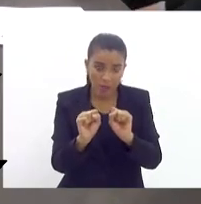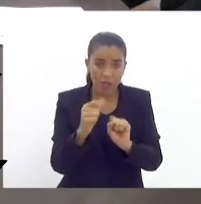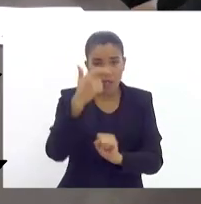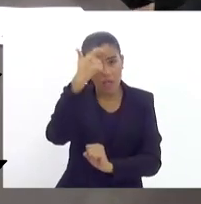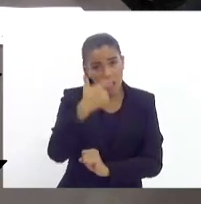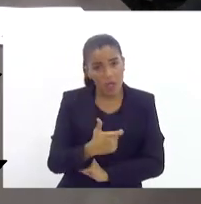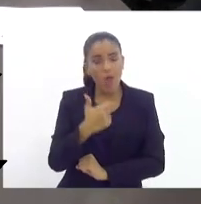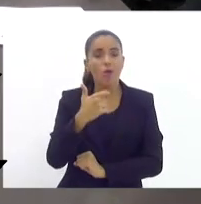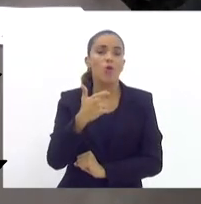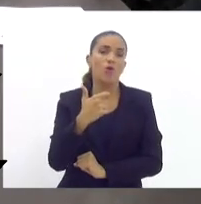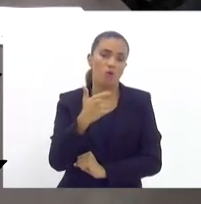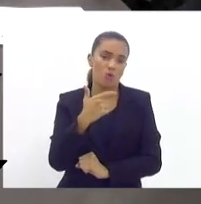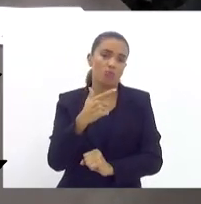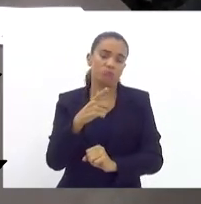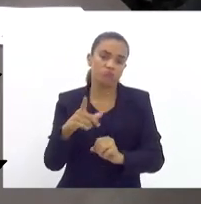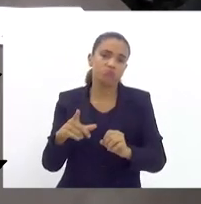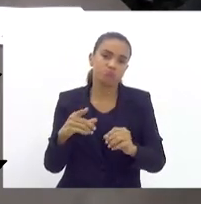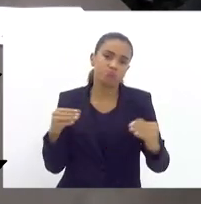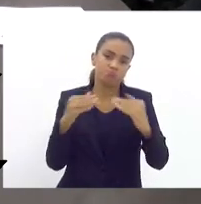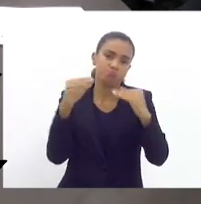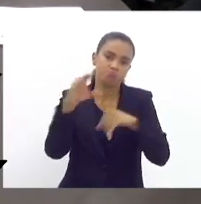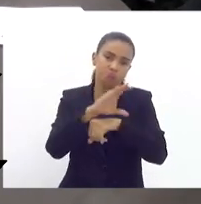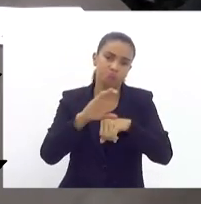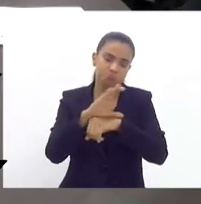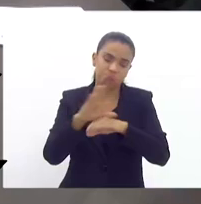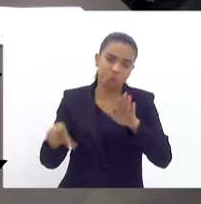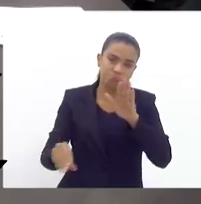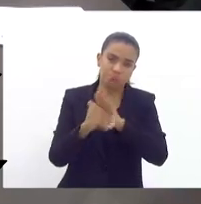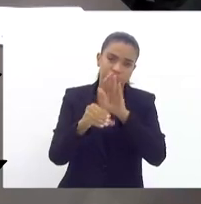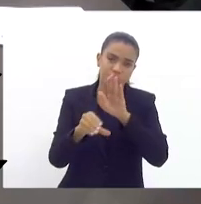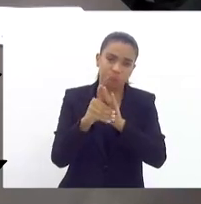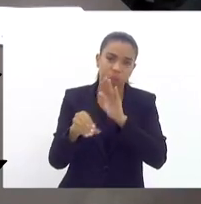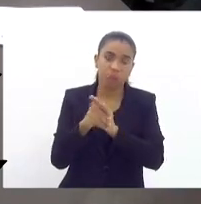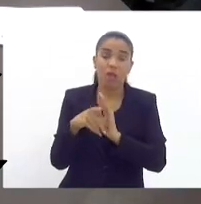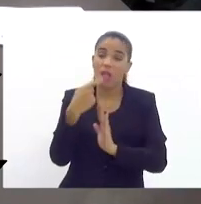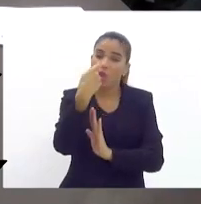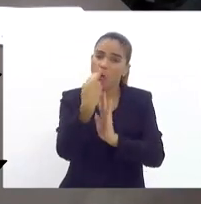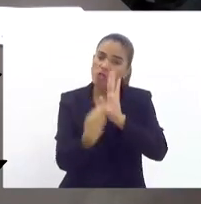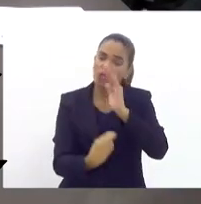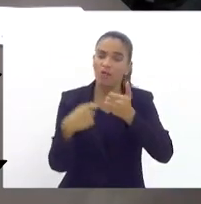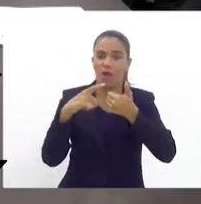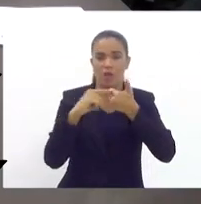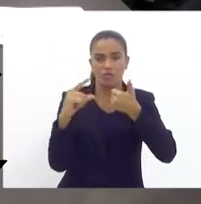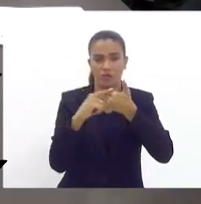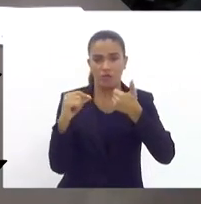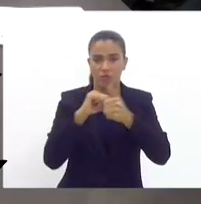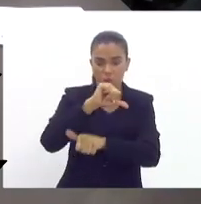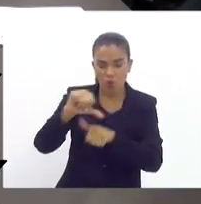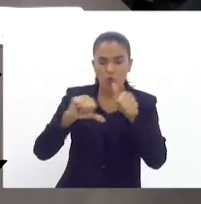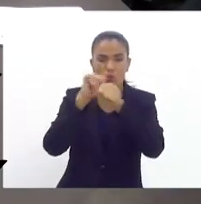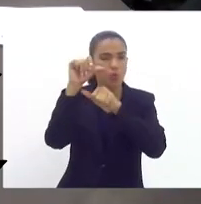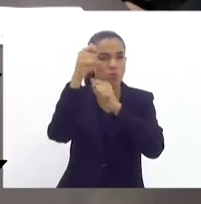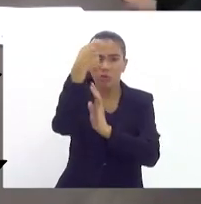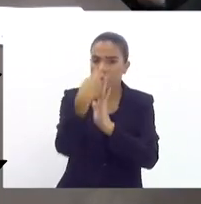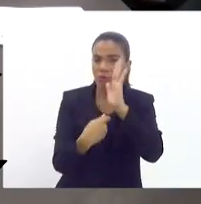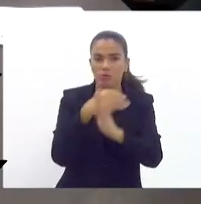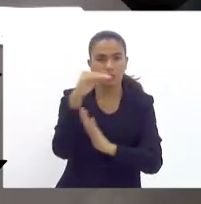pela constitucionalidade com emendas e reescrevo todos os artigos para serem autorizativos.